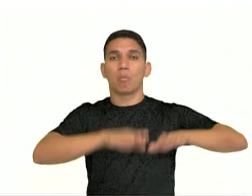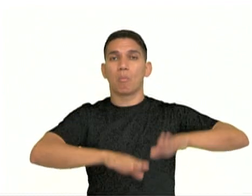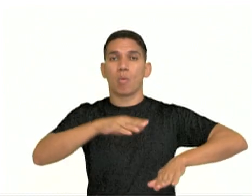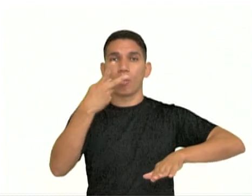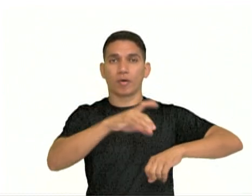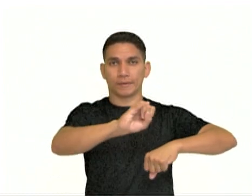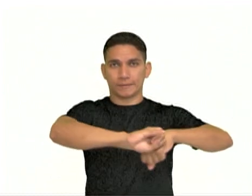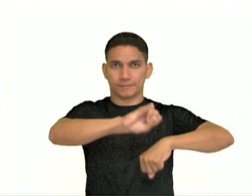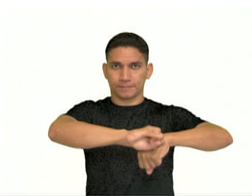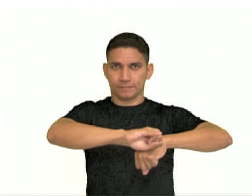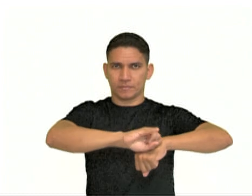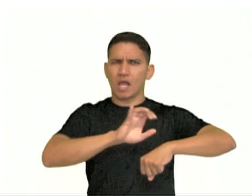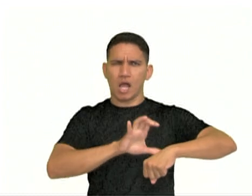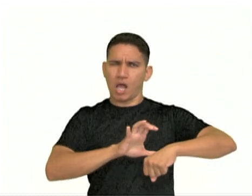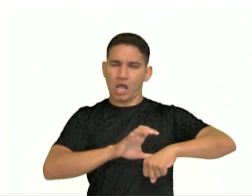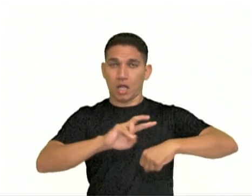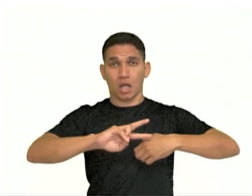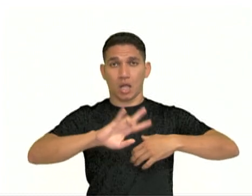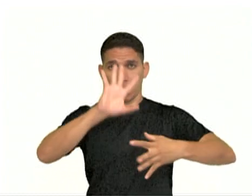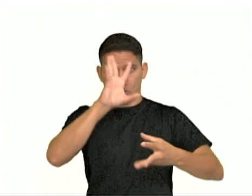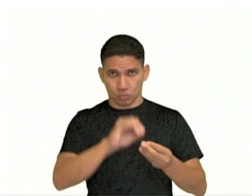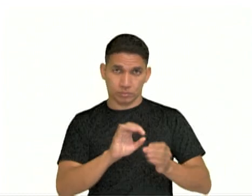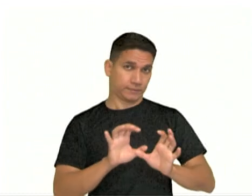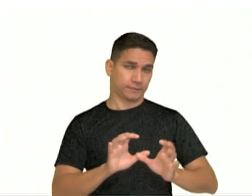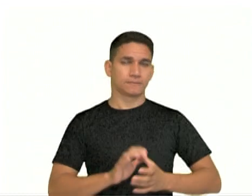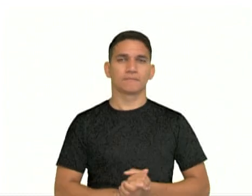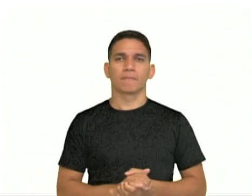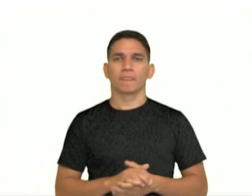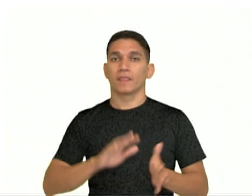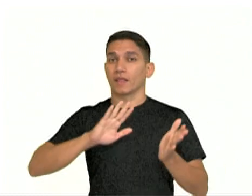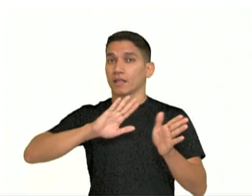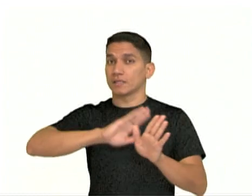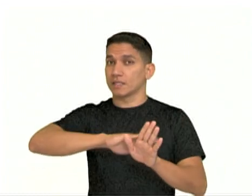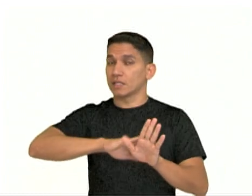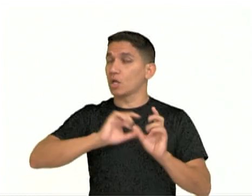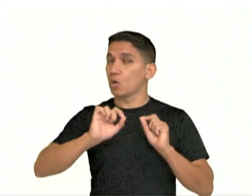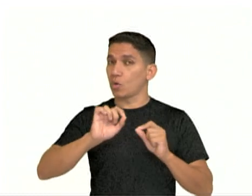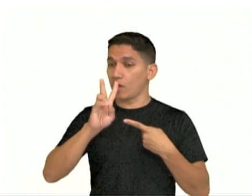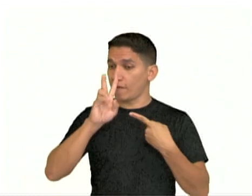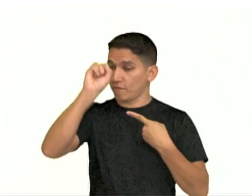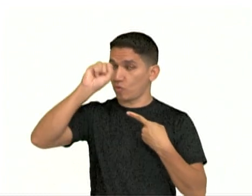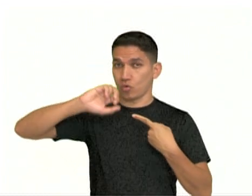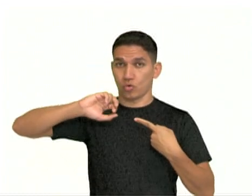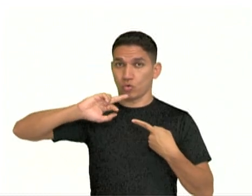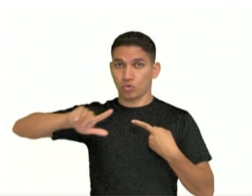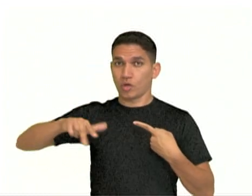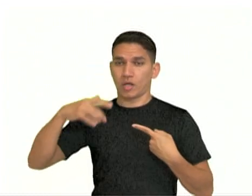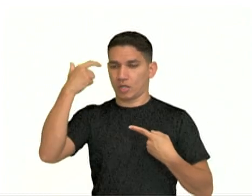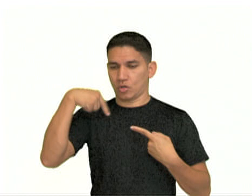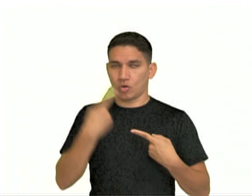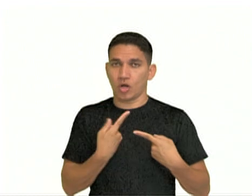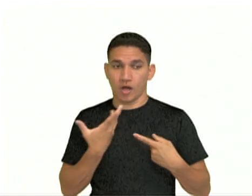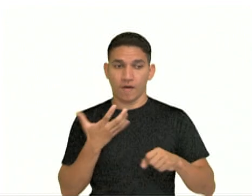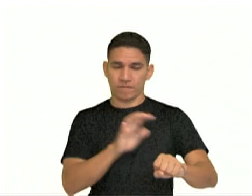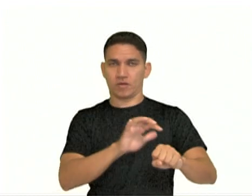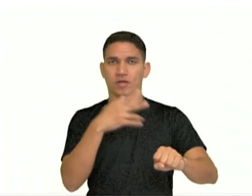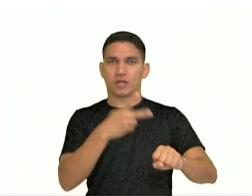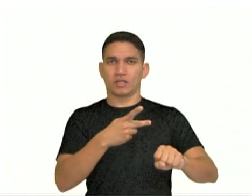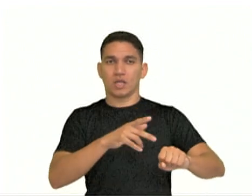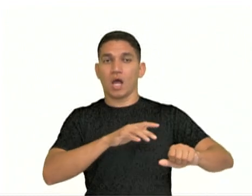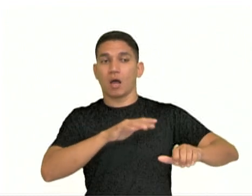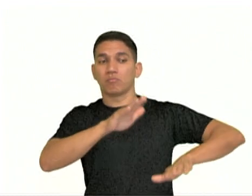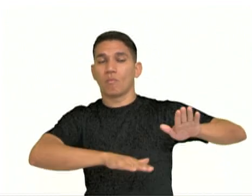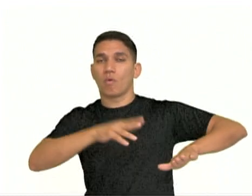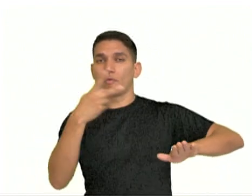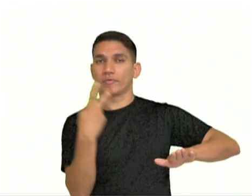corpo. Essa que é a grande conclusão. Ou seja, a força ele é um agente que causa uma mudança no estado de